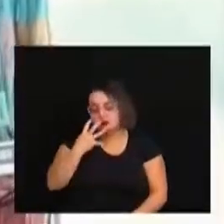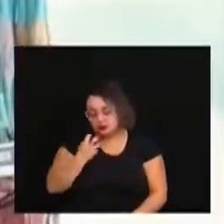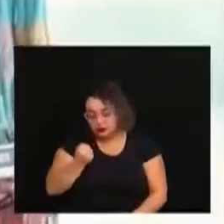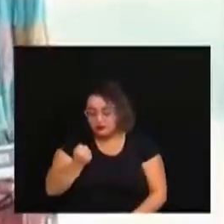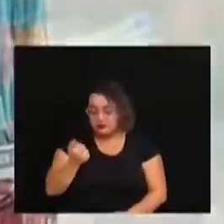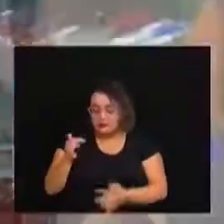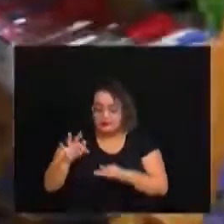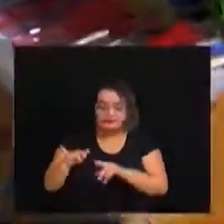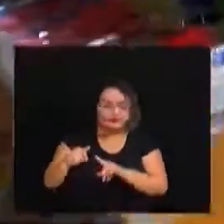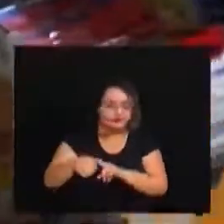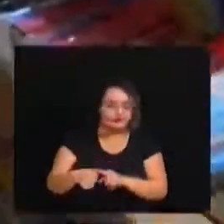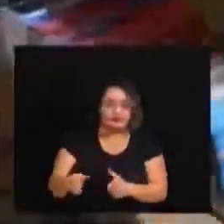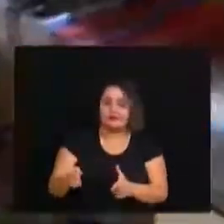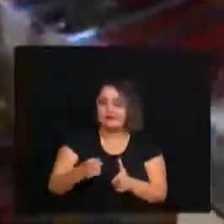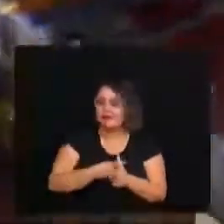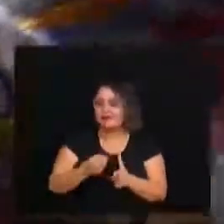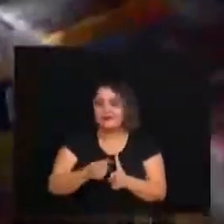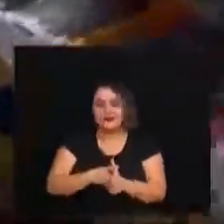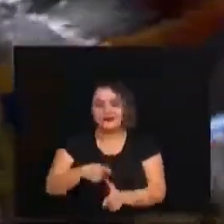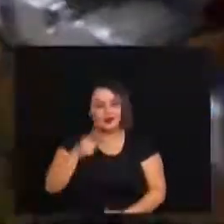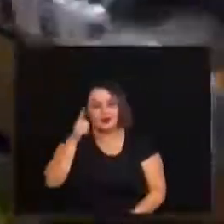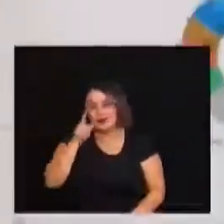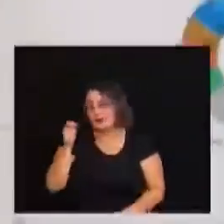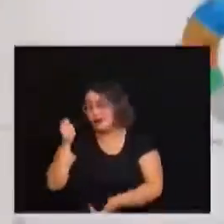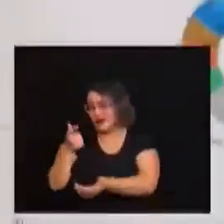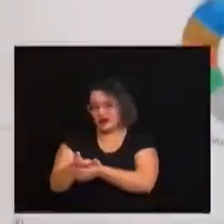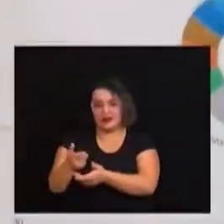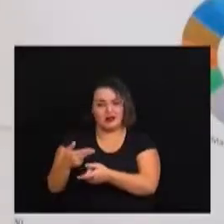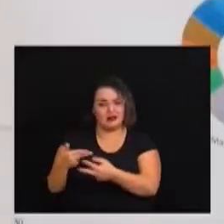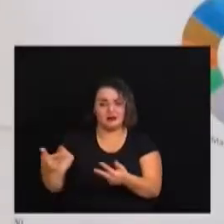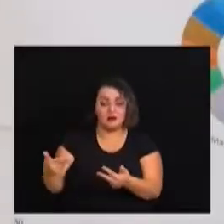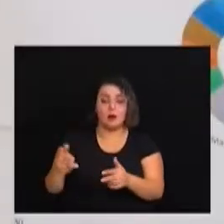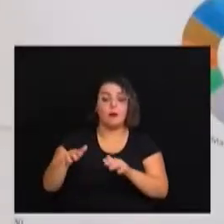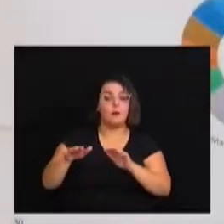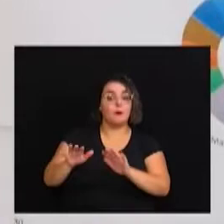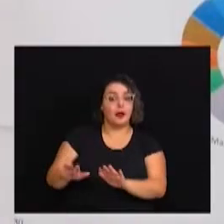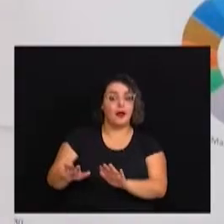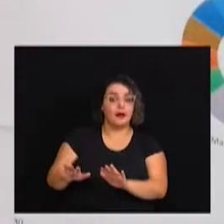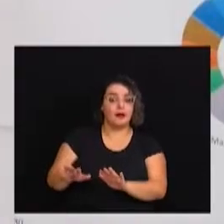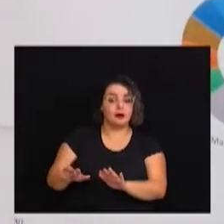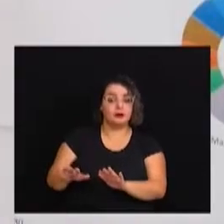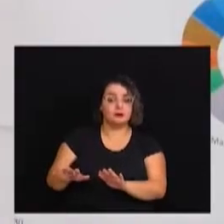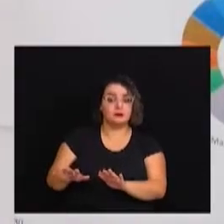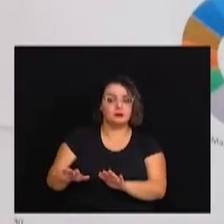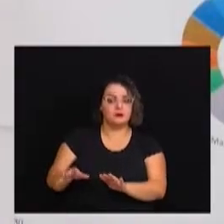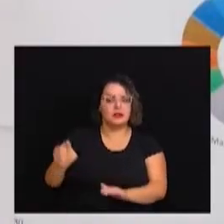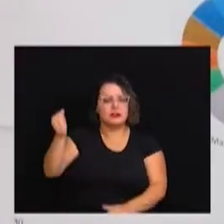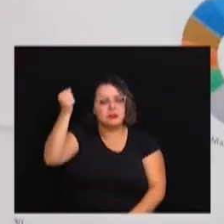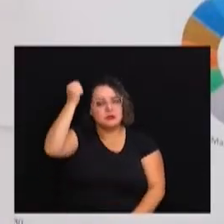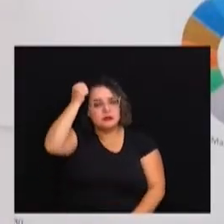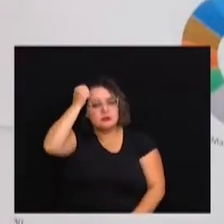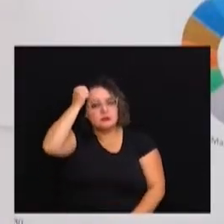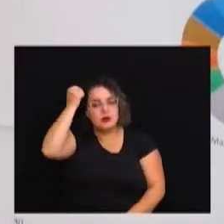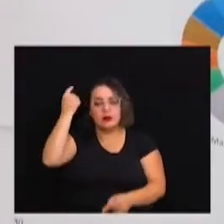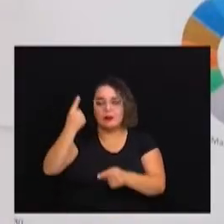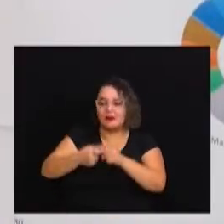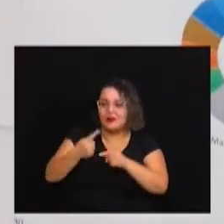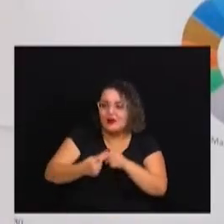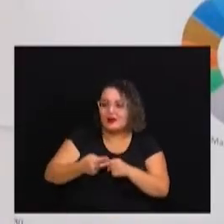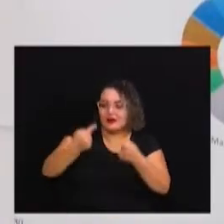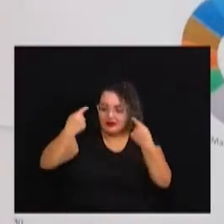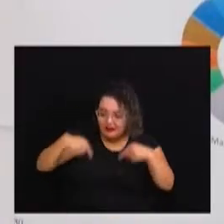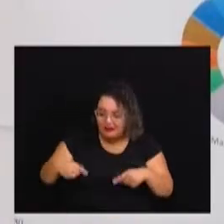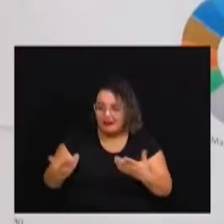mês por ter dívidas, por não conseguir honrar com seus pagamentos. Só que essa culpa de por que que eu